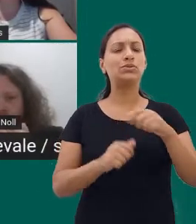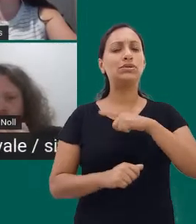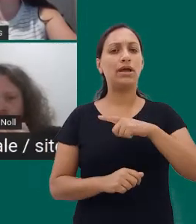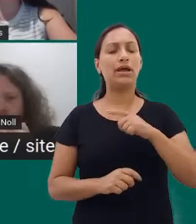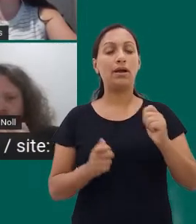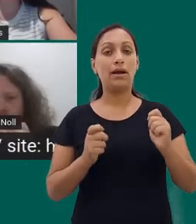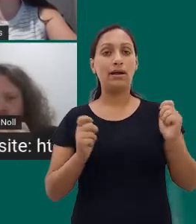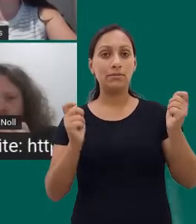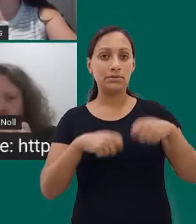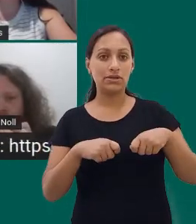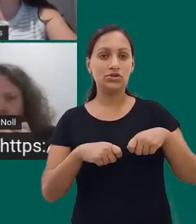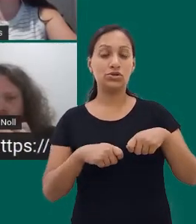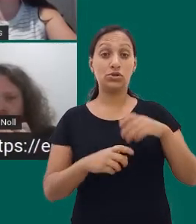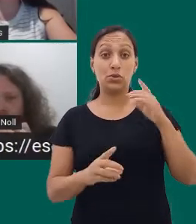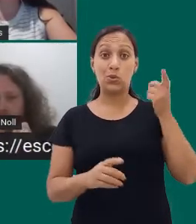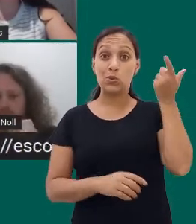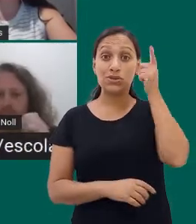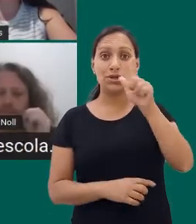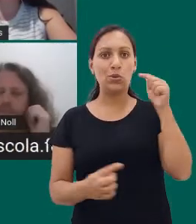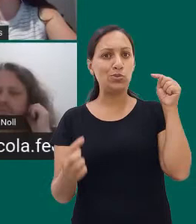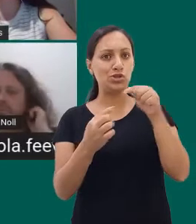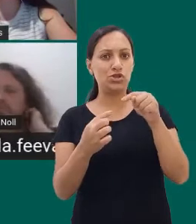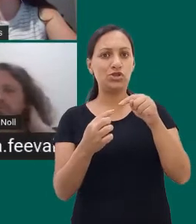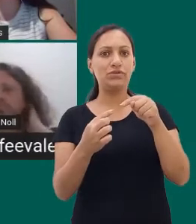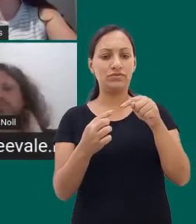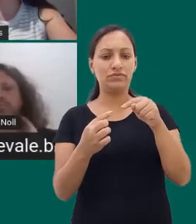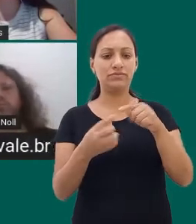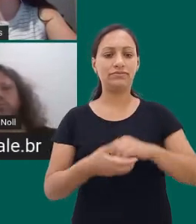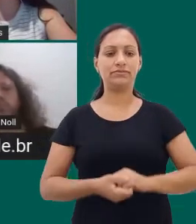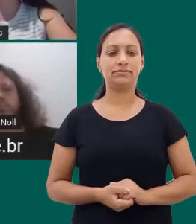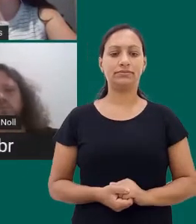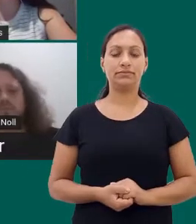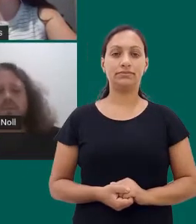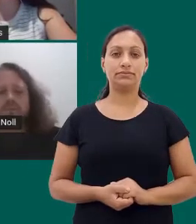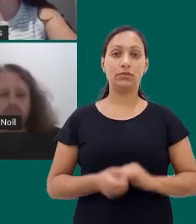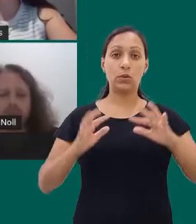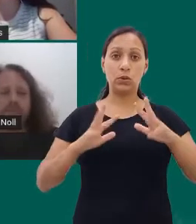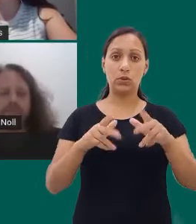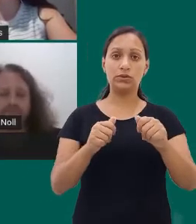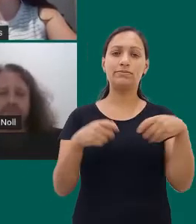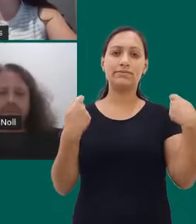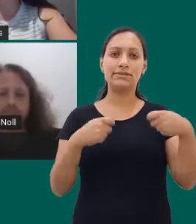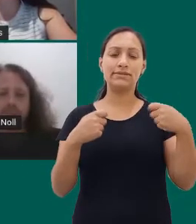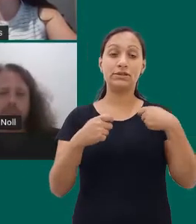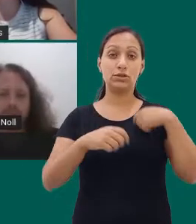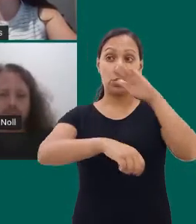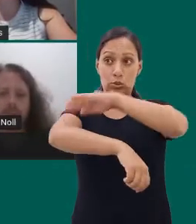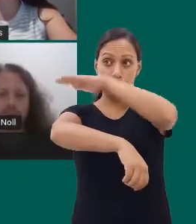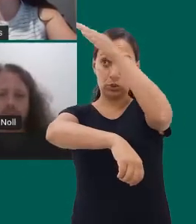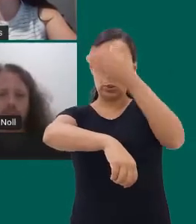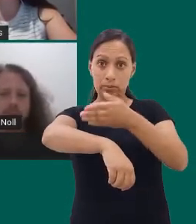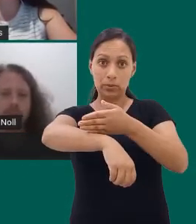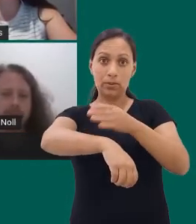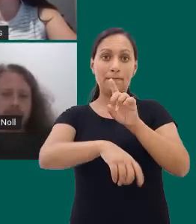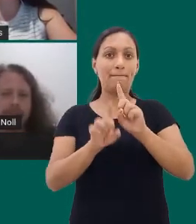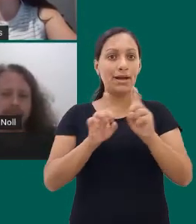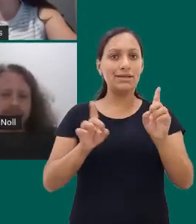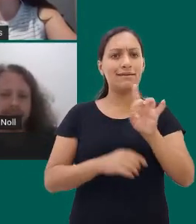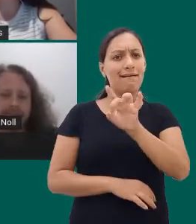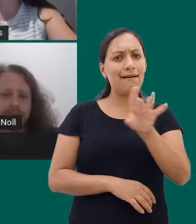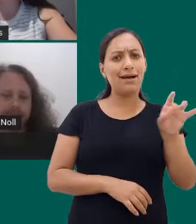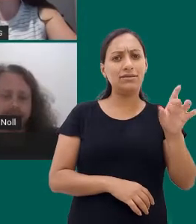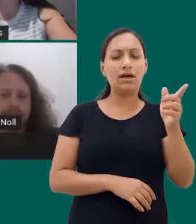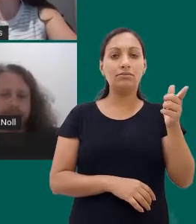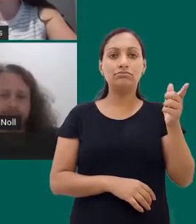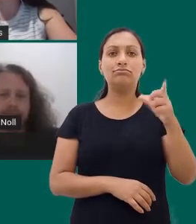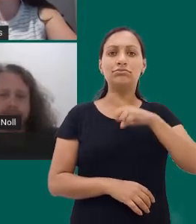esse mesmo objetivo final. Eu ia brincar, se todo mundo tem que chegar no topo, mas eles chegam no seu tempo, é isso? Então, alguns